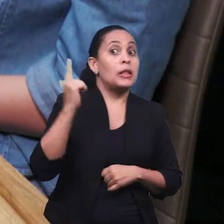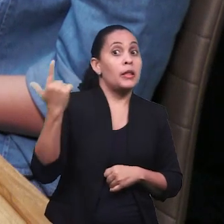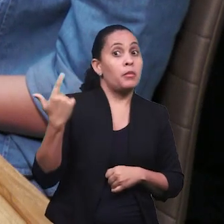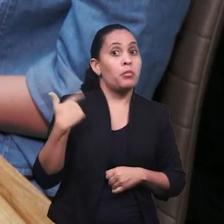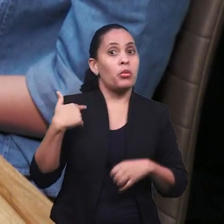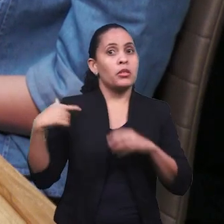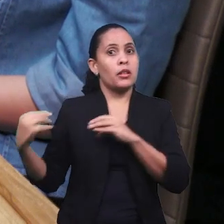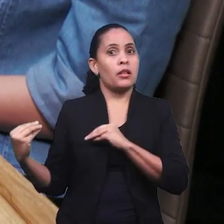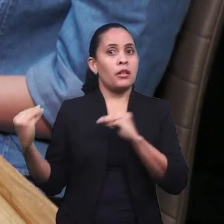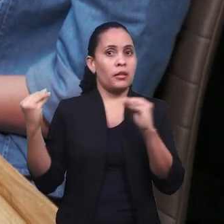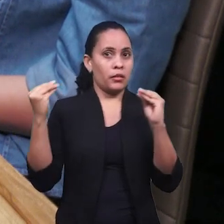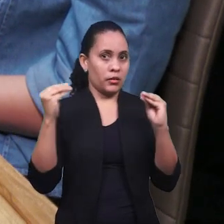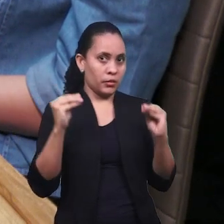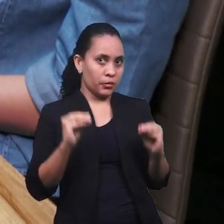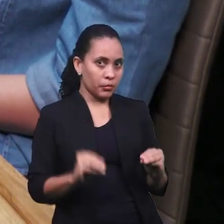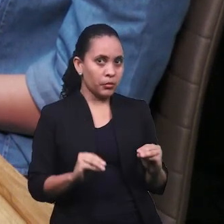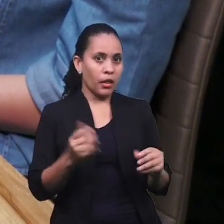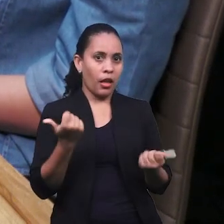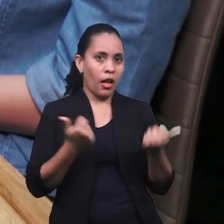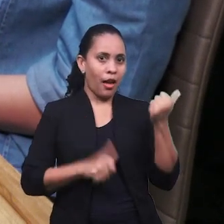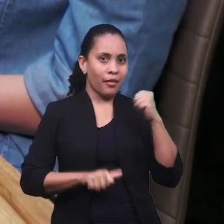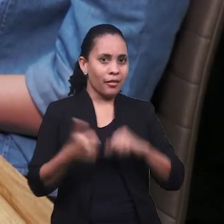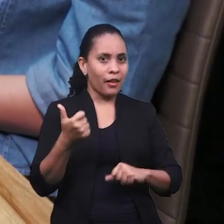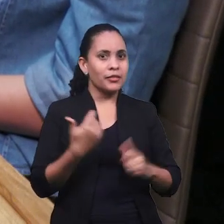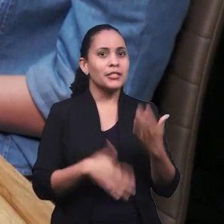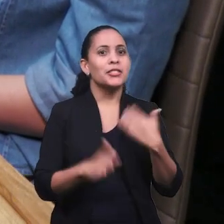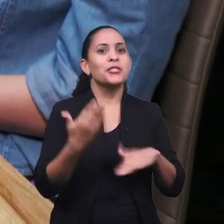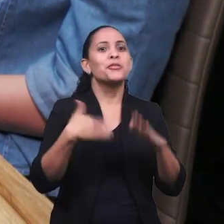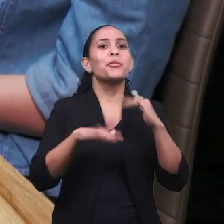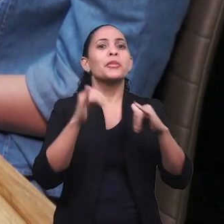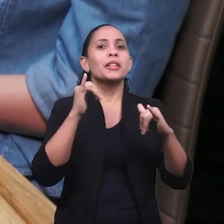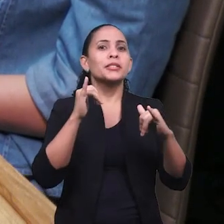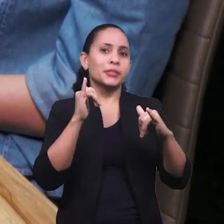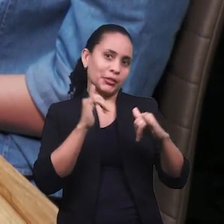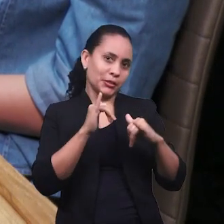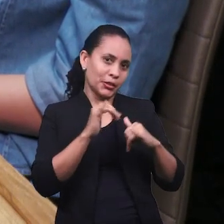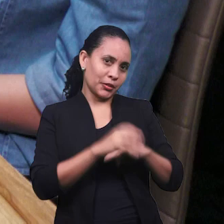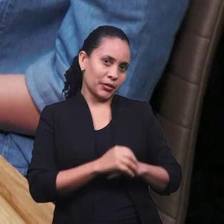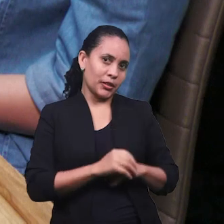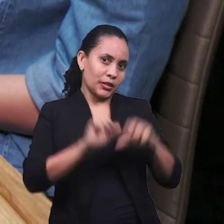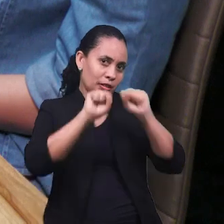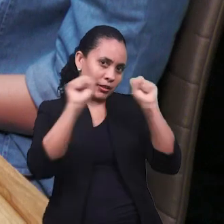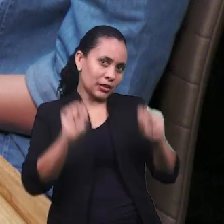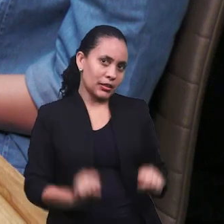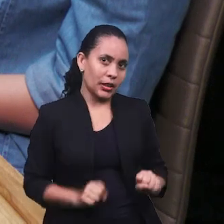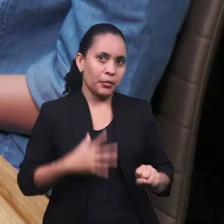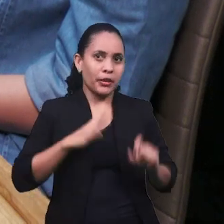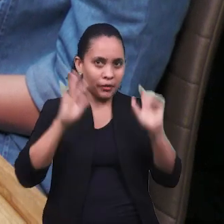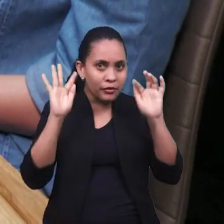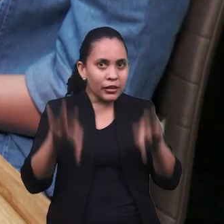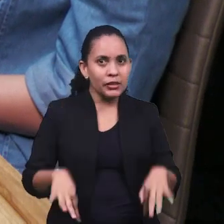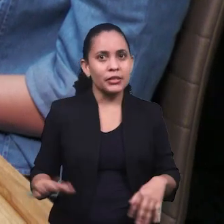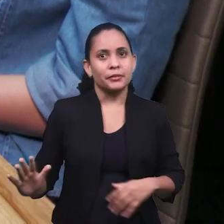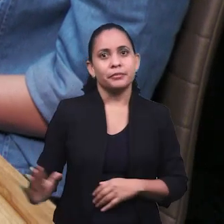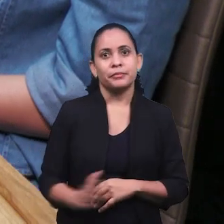migrou para análise e desenvolvimento de sistemas e que está terminando agora esse aí, né? Uhum.